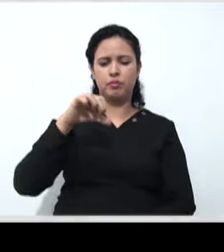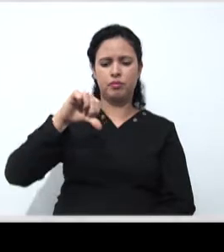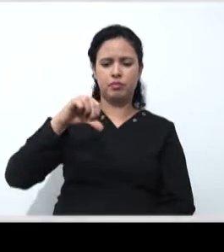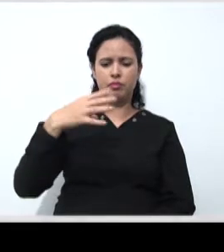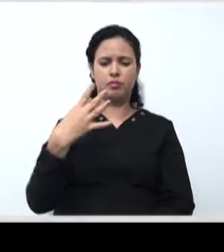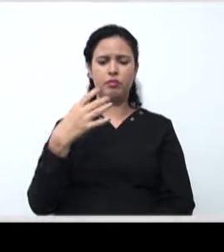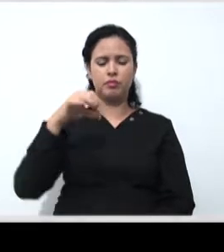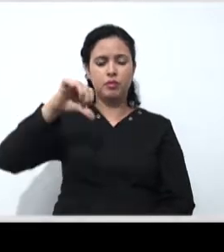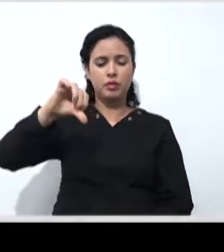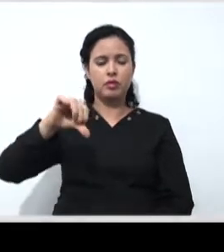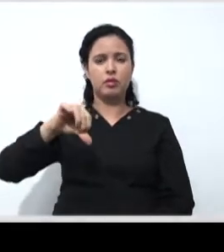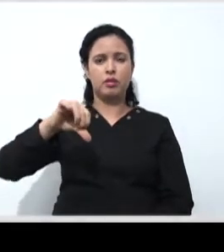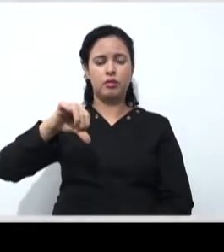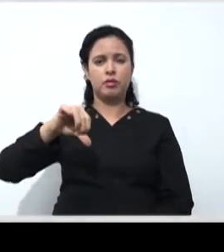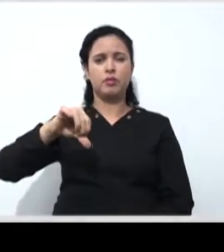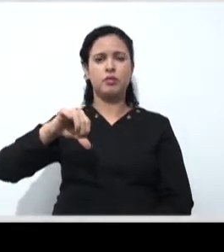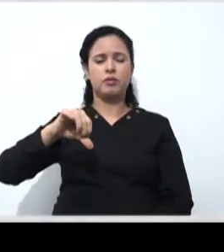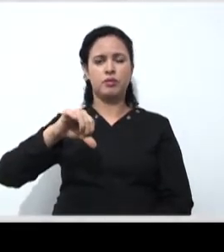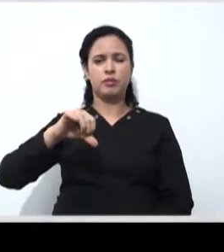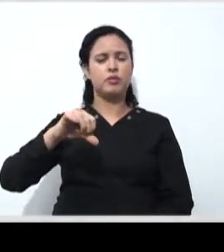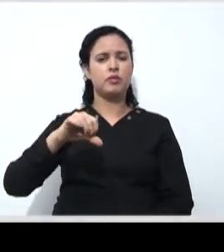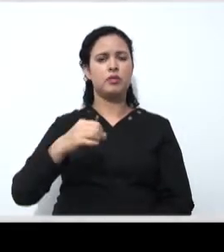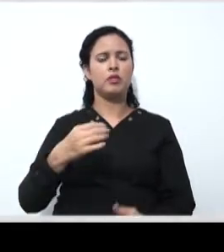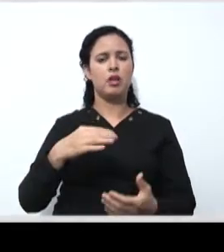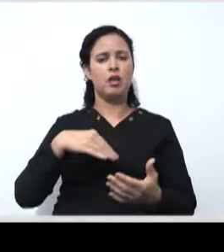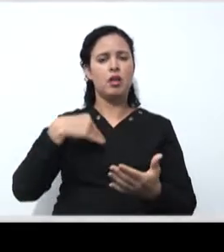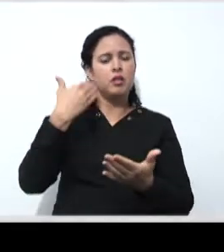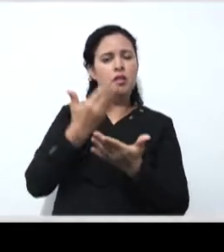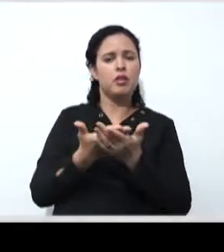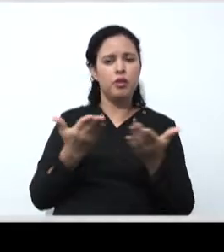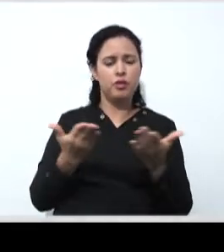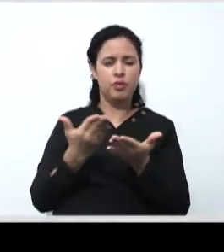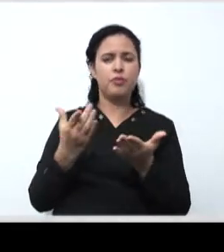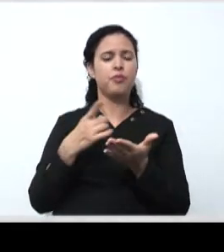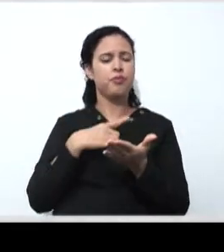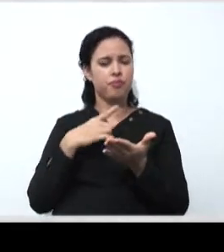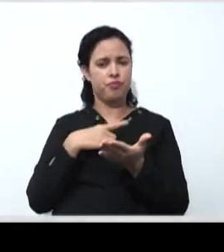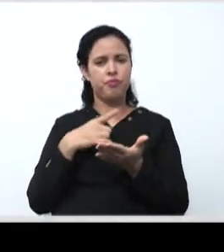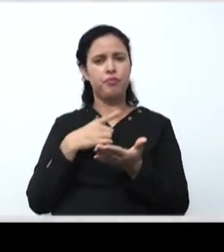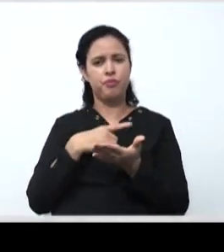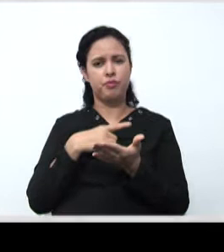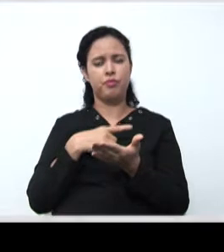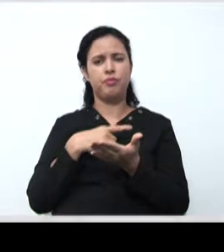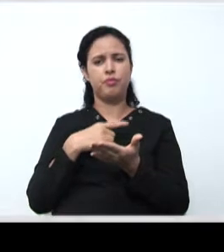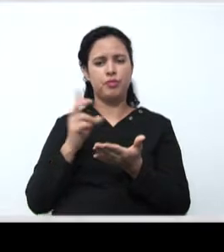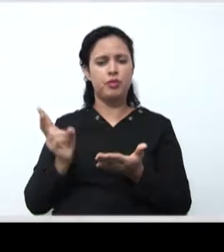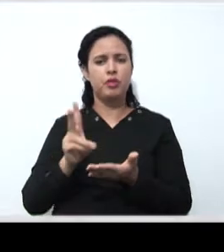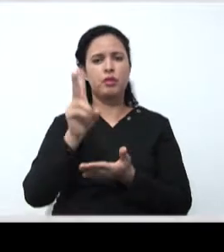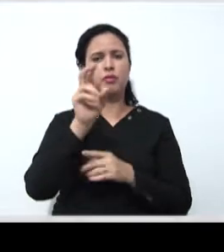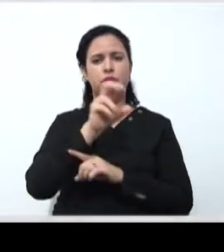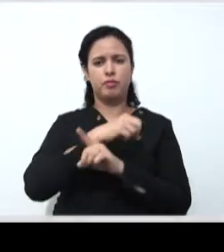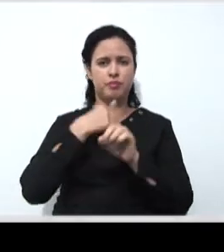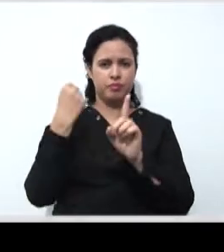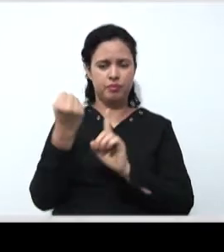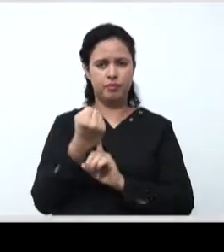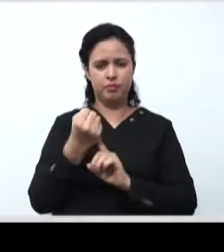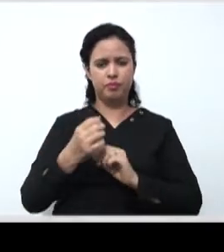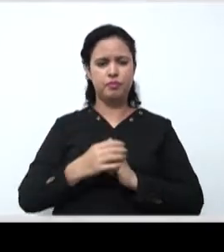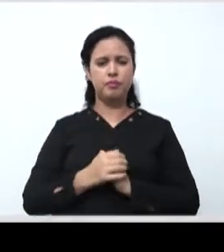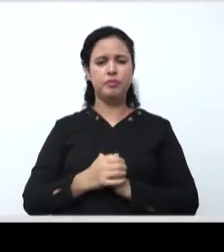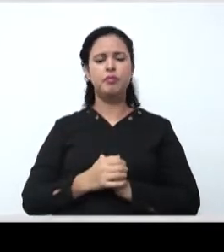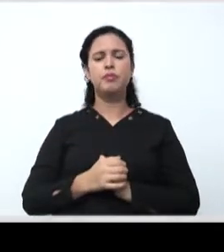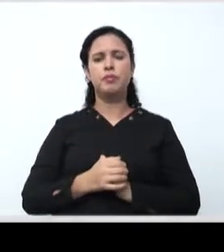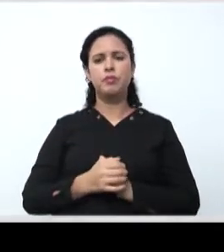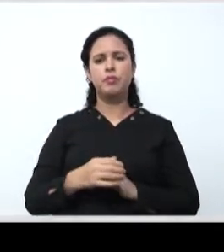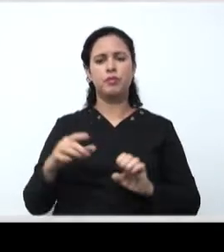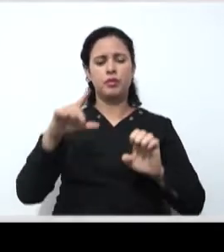1949, mas não saiu ainda de linha. Então ele tem muito valor para a nossa sociedade ainda, ele tem muito significado. Então o empreendedor é aquele